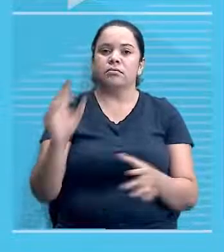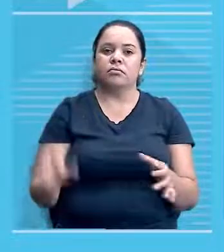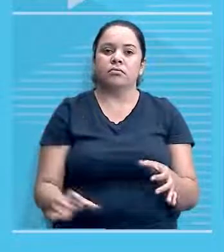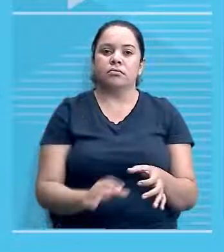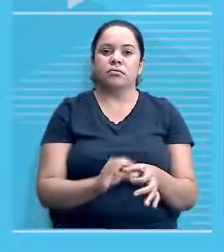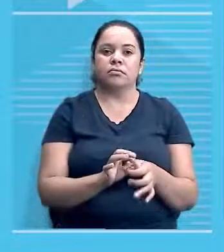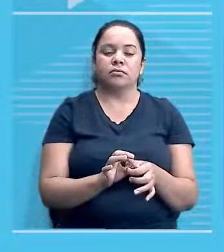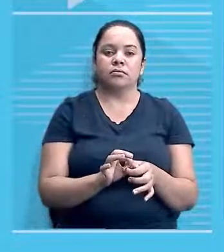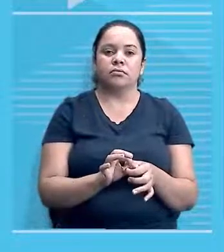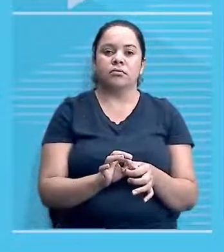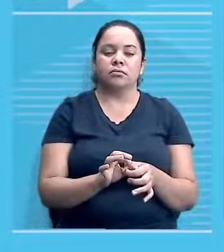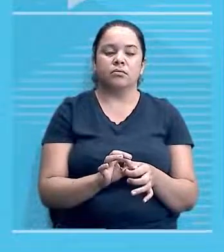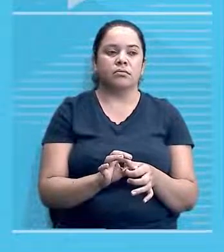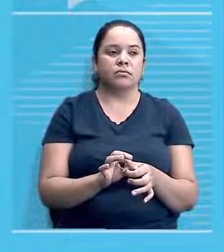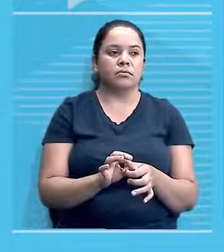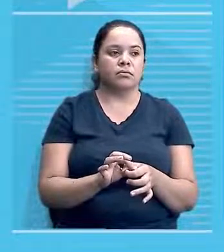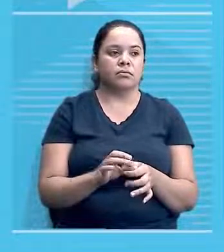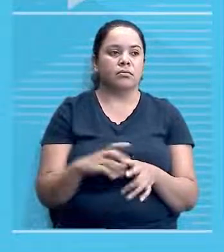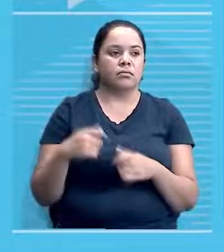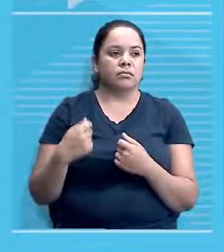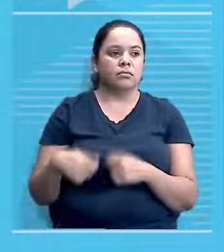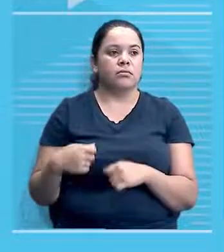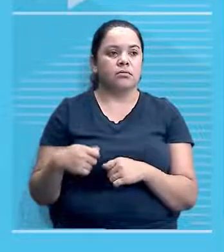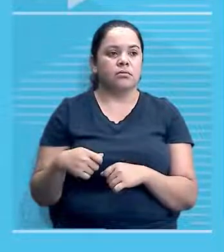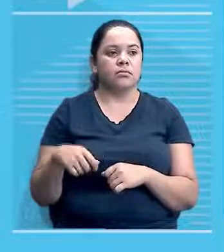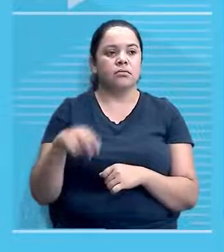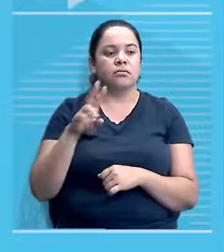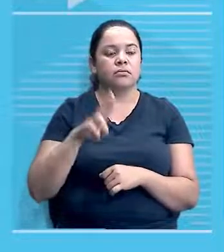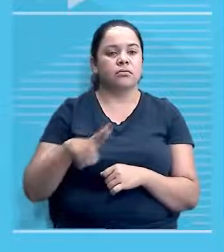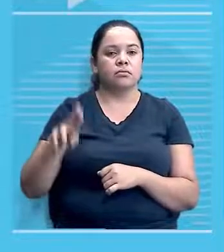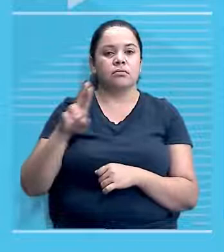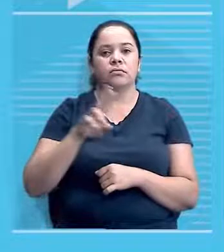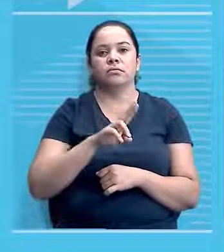Dirceu Olha aí Tomás Antônio Gonzaga